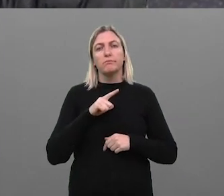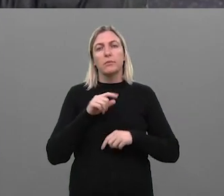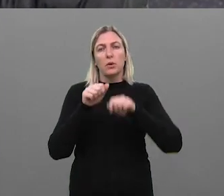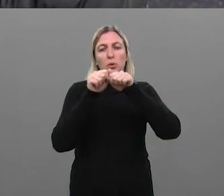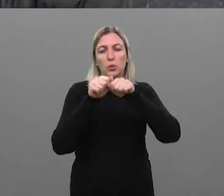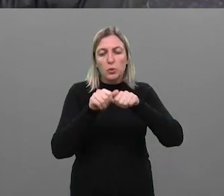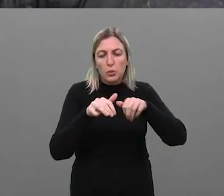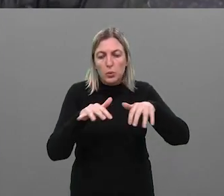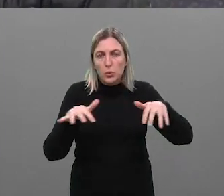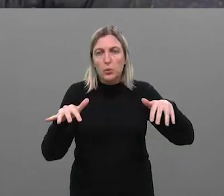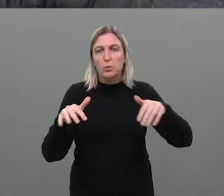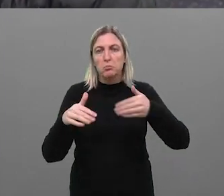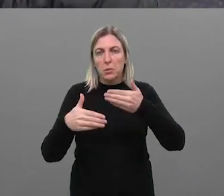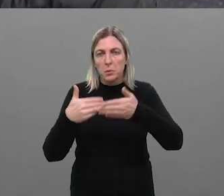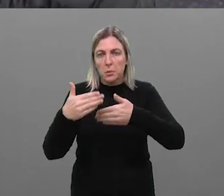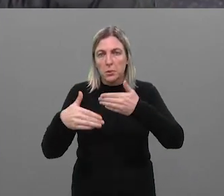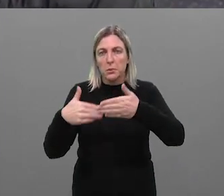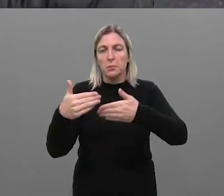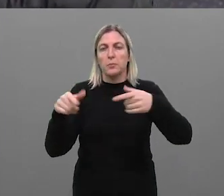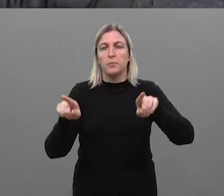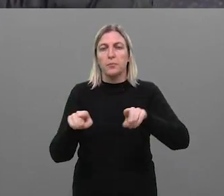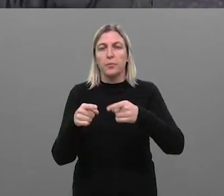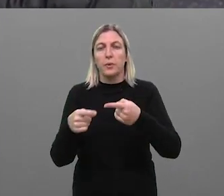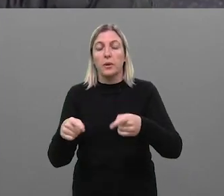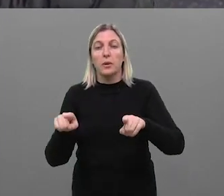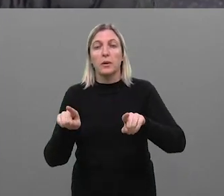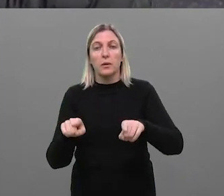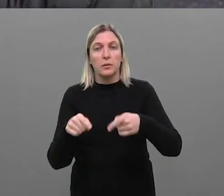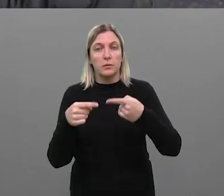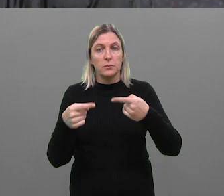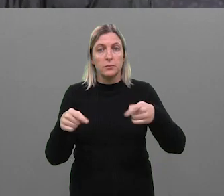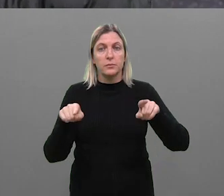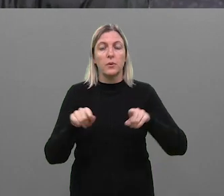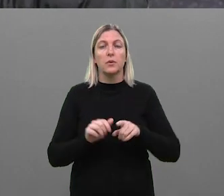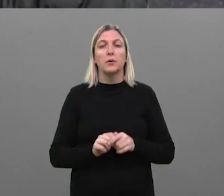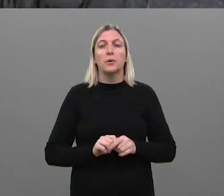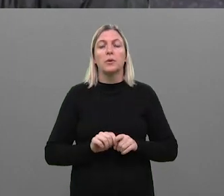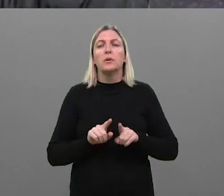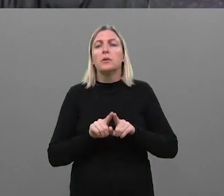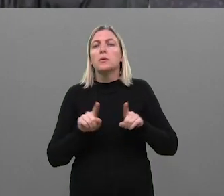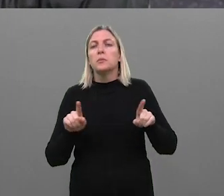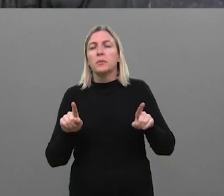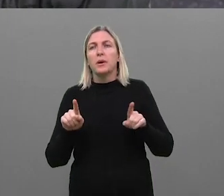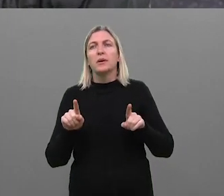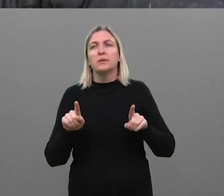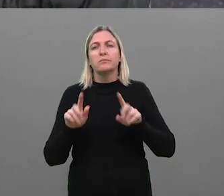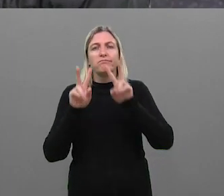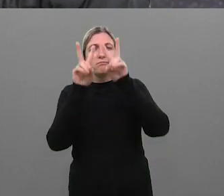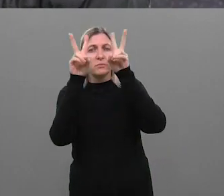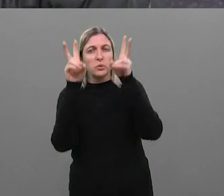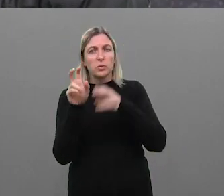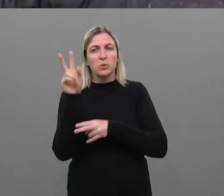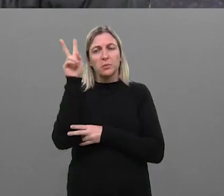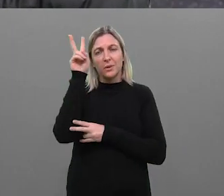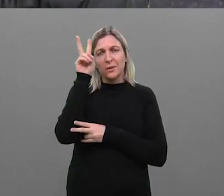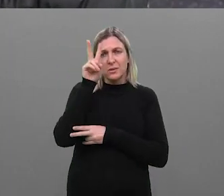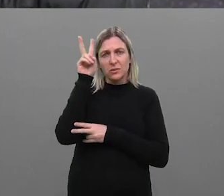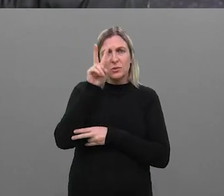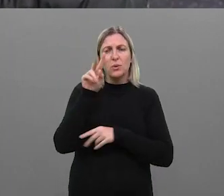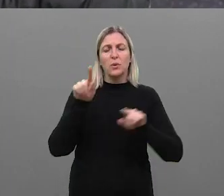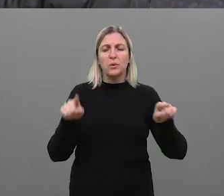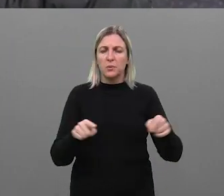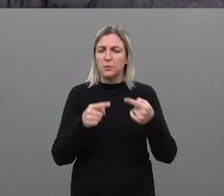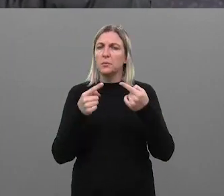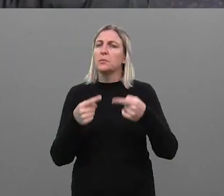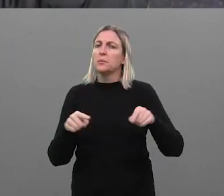de transmissão mas no que se está ligado à memória à história Ah eu acho que não